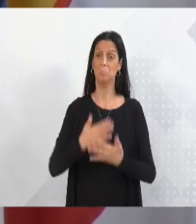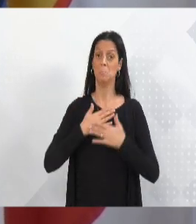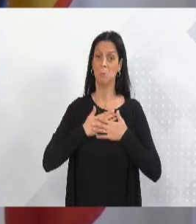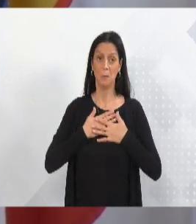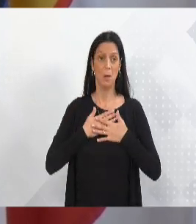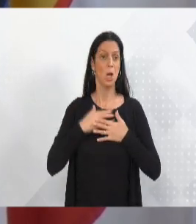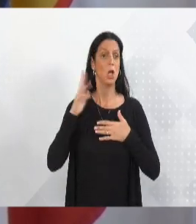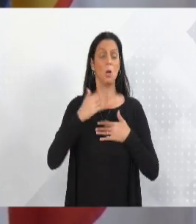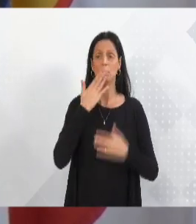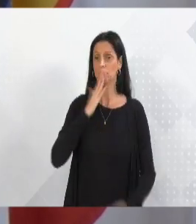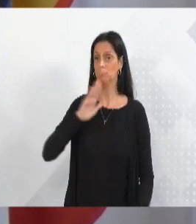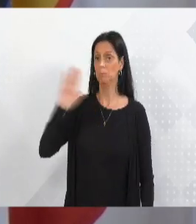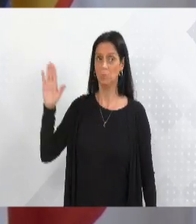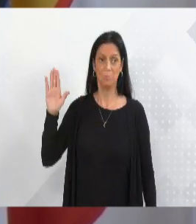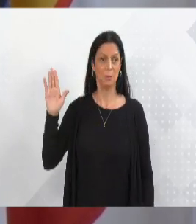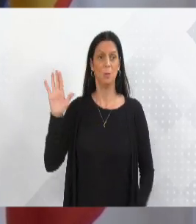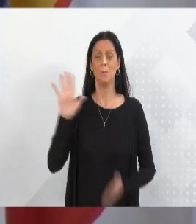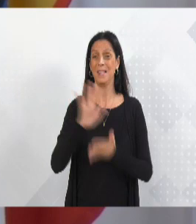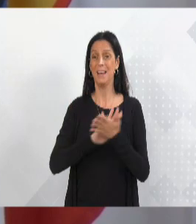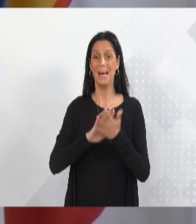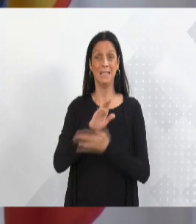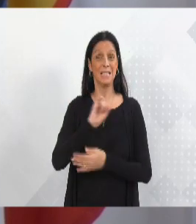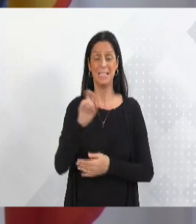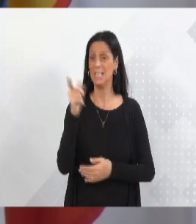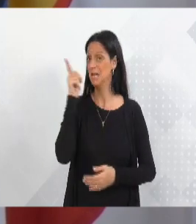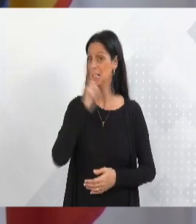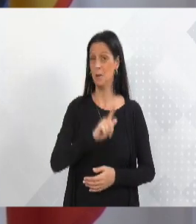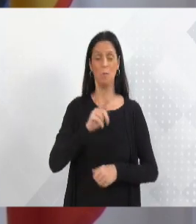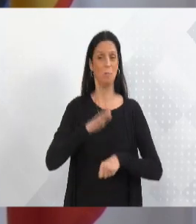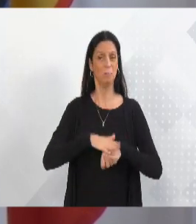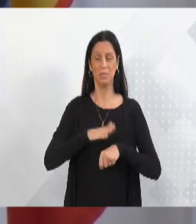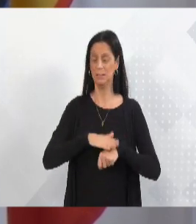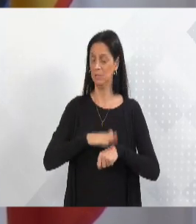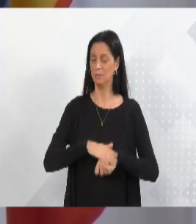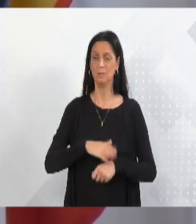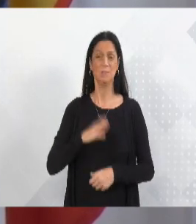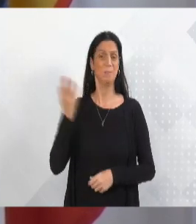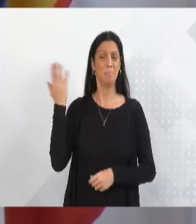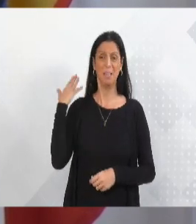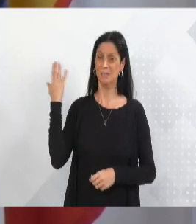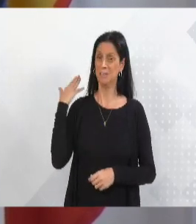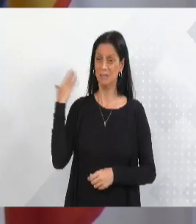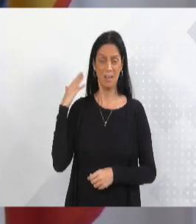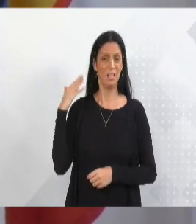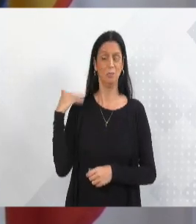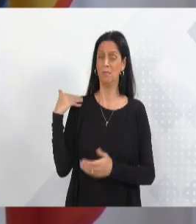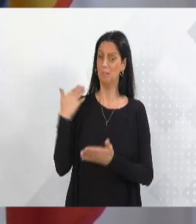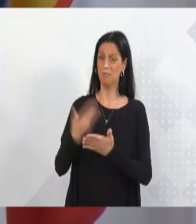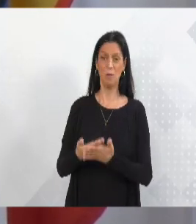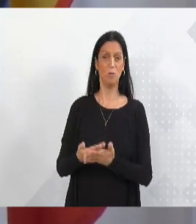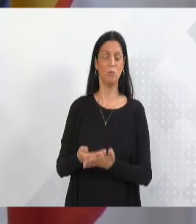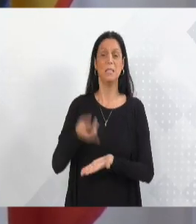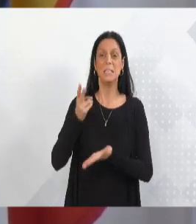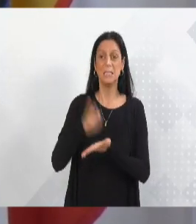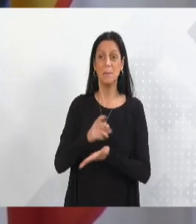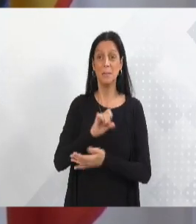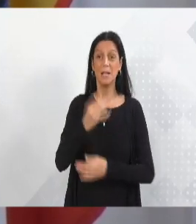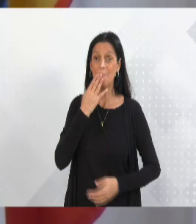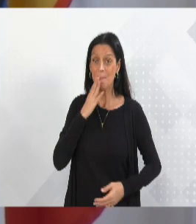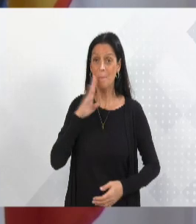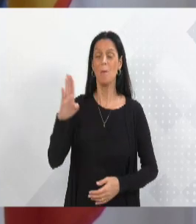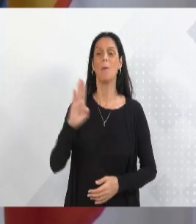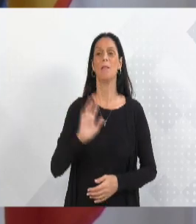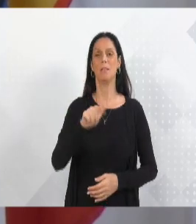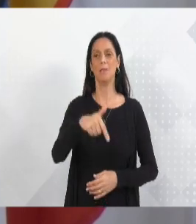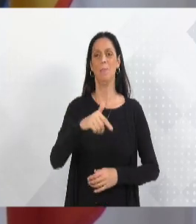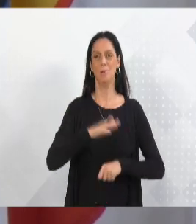nunca prometeu nada que não cumprisse. Eu não posso nunca, jamais mencionar qualquer coisa que ele falou para mim que ele não fez, principalmente